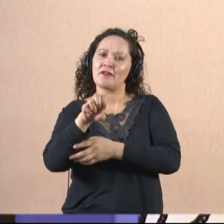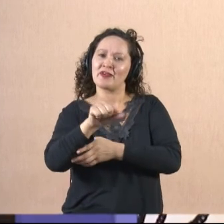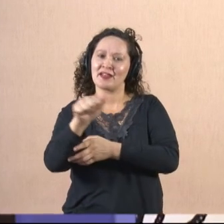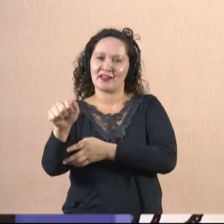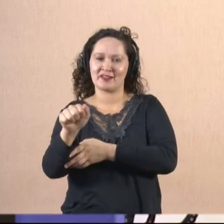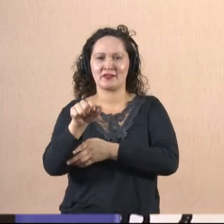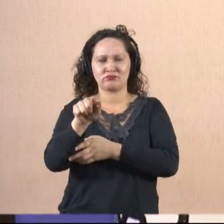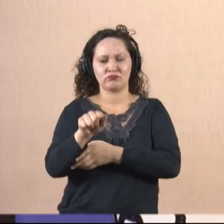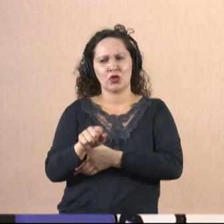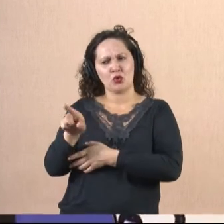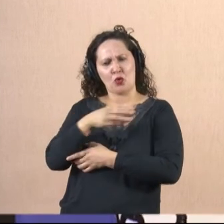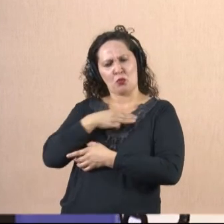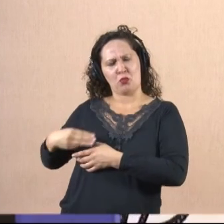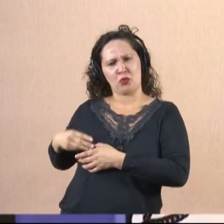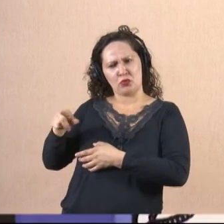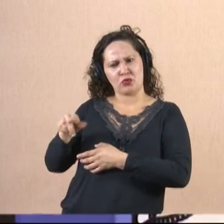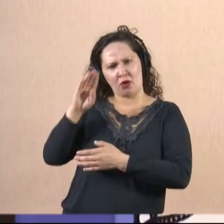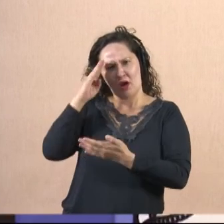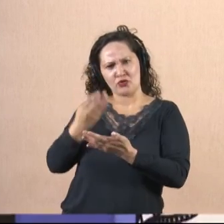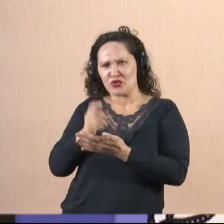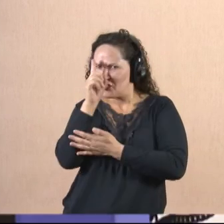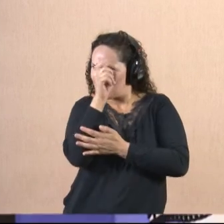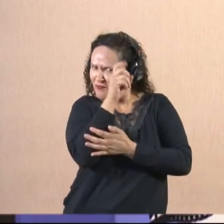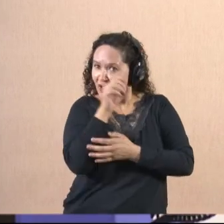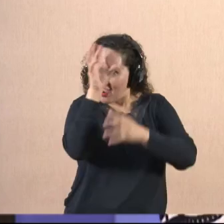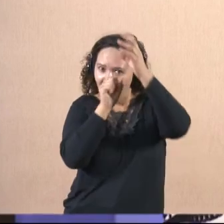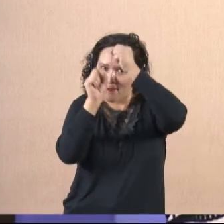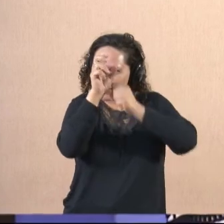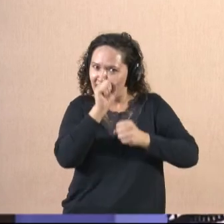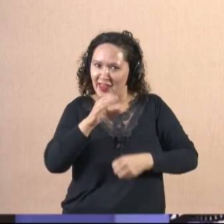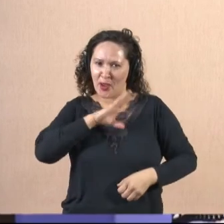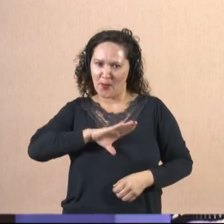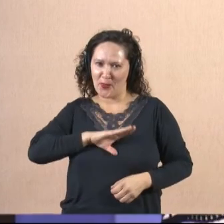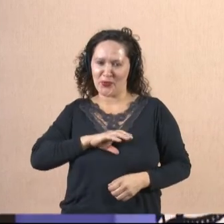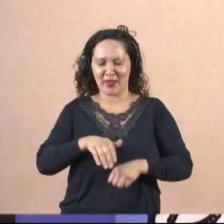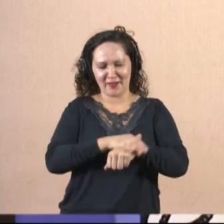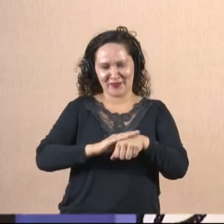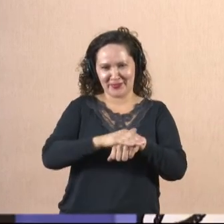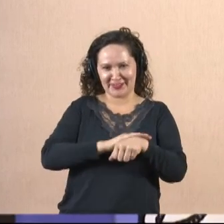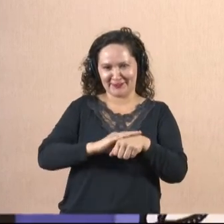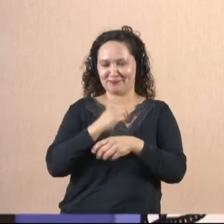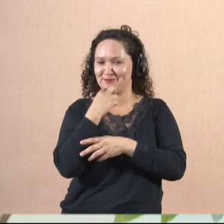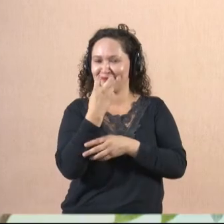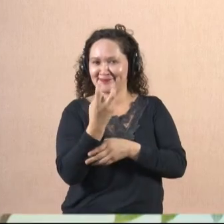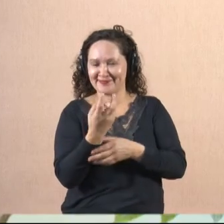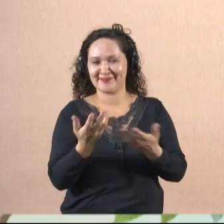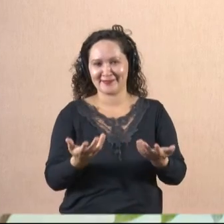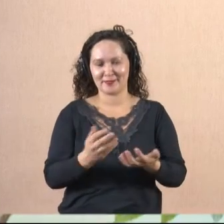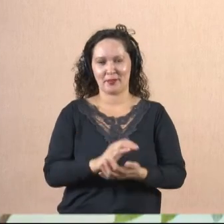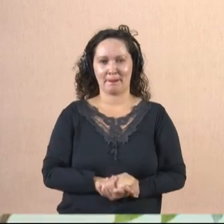vanessa nascimento senhor ministro o senhor achou difícil aprender a falar português 1